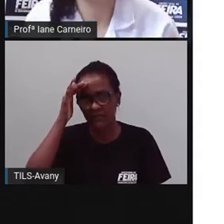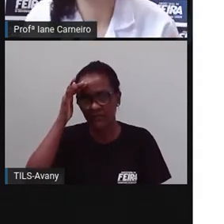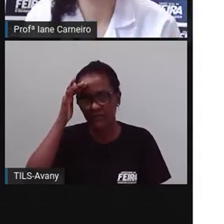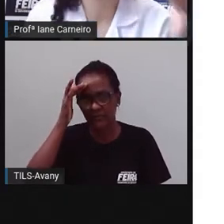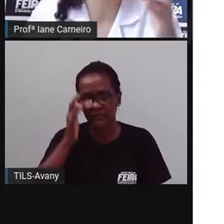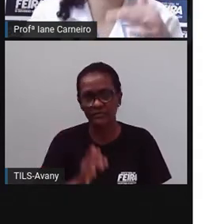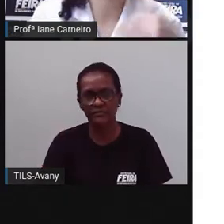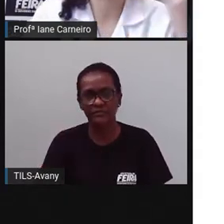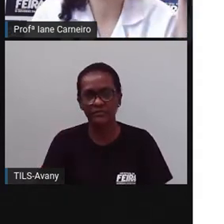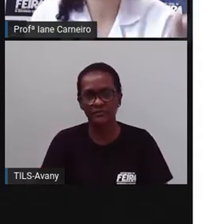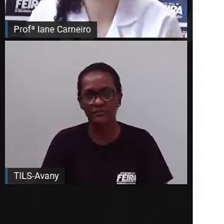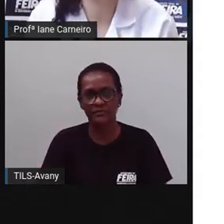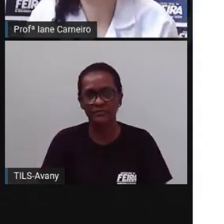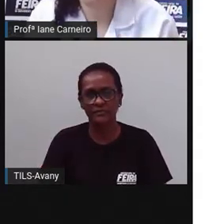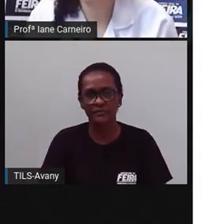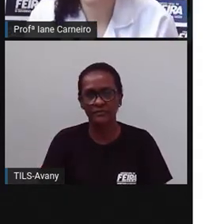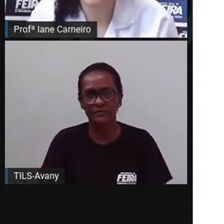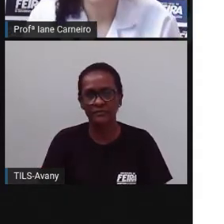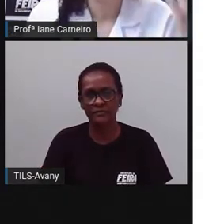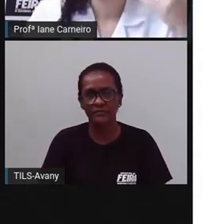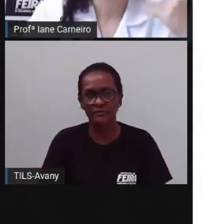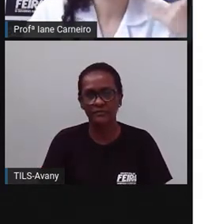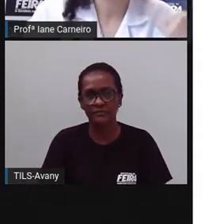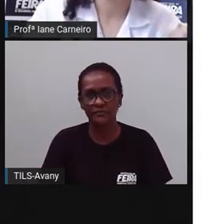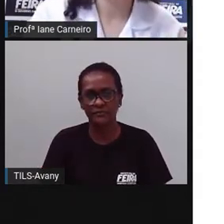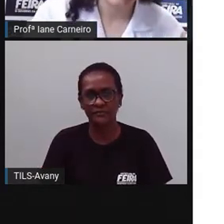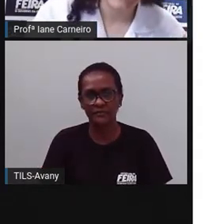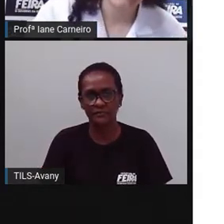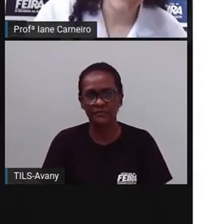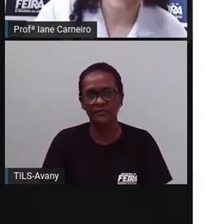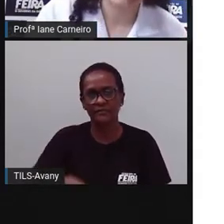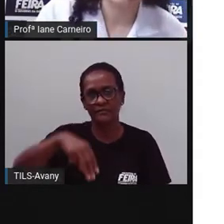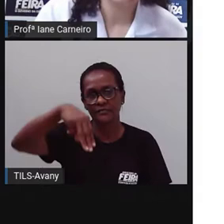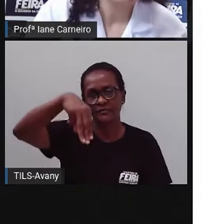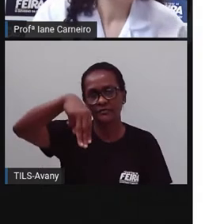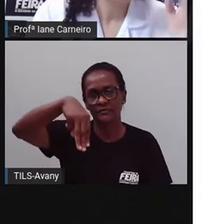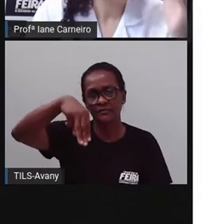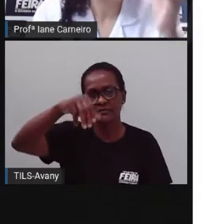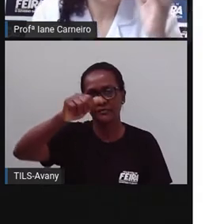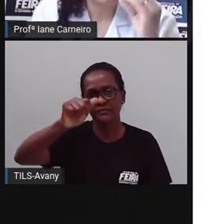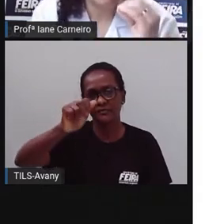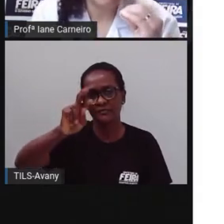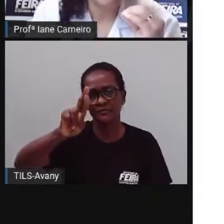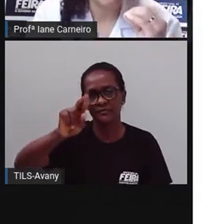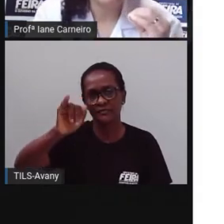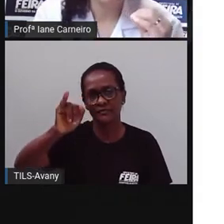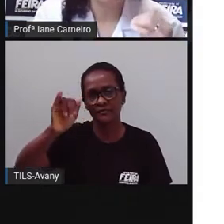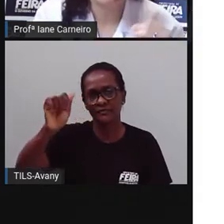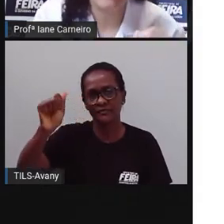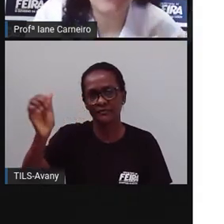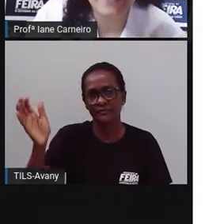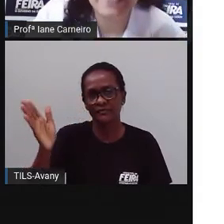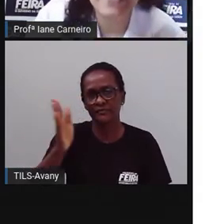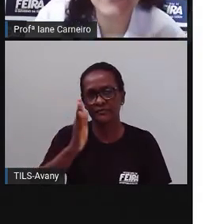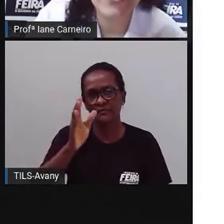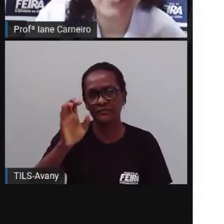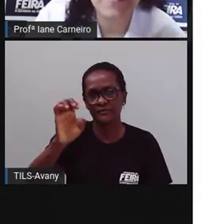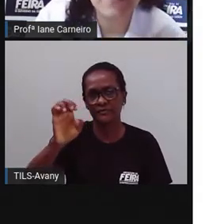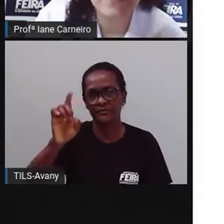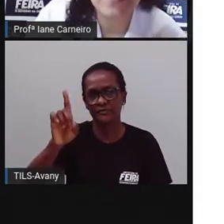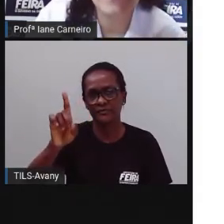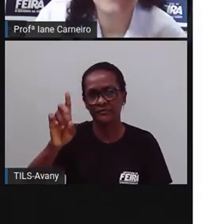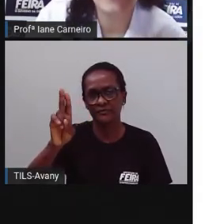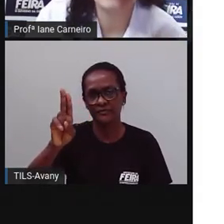o dono da festa nesse caso aqui a dona da festa é Maria Eduarda e aí Seguindo aqui ó deixa para botar